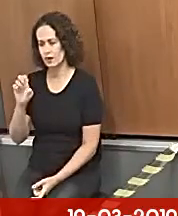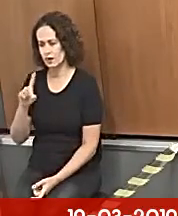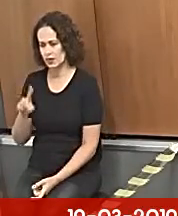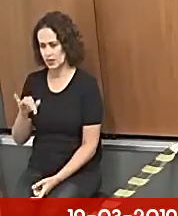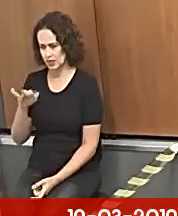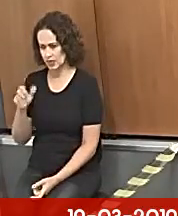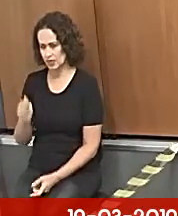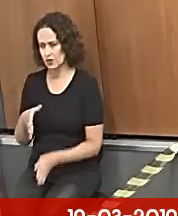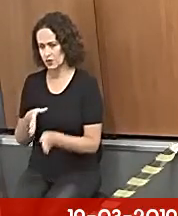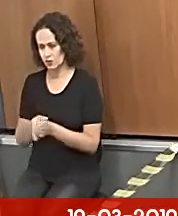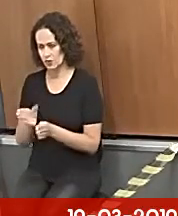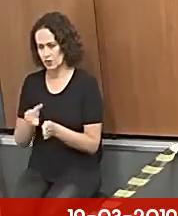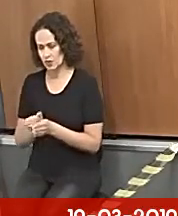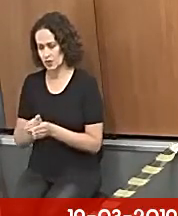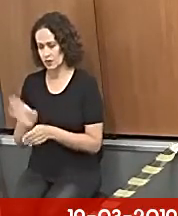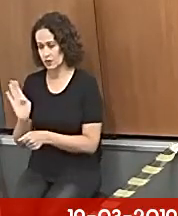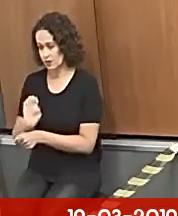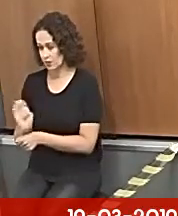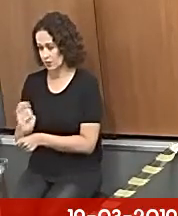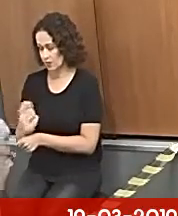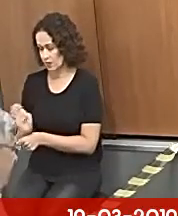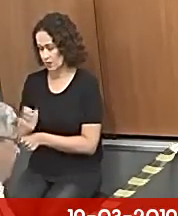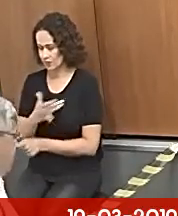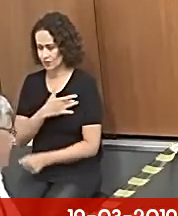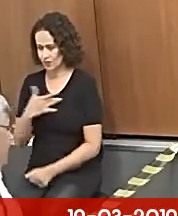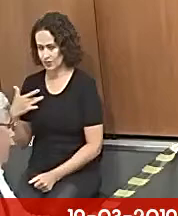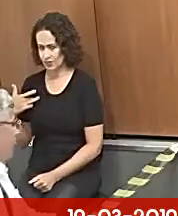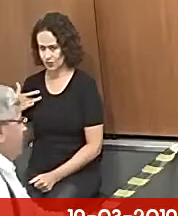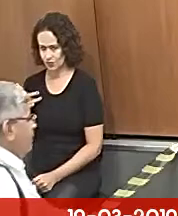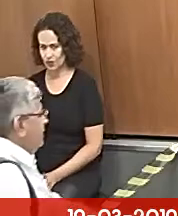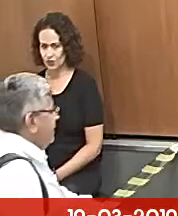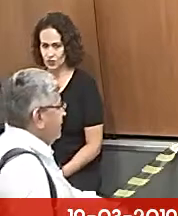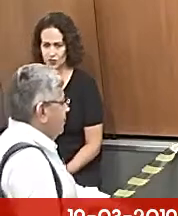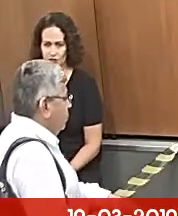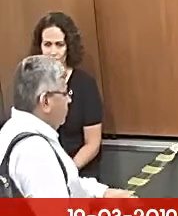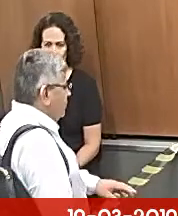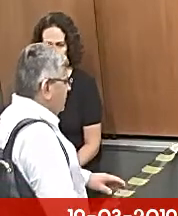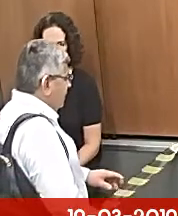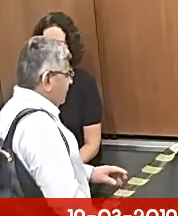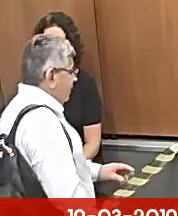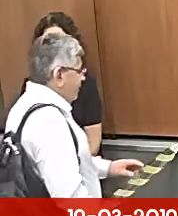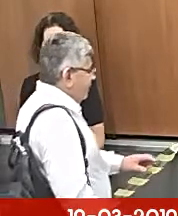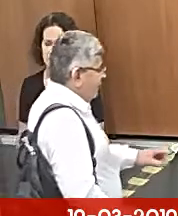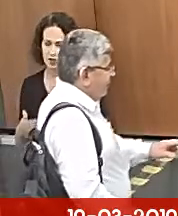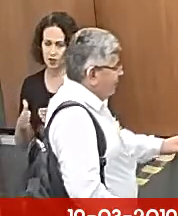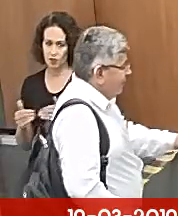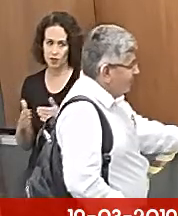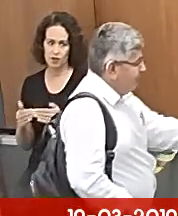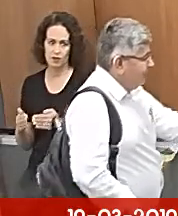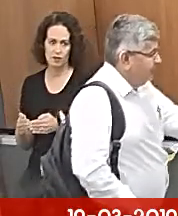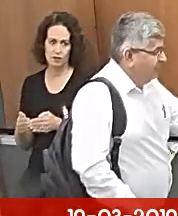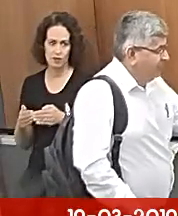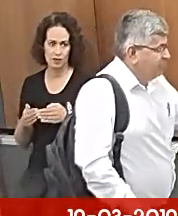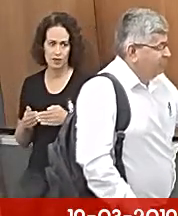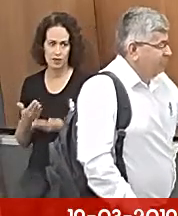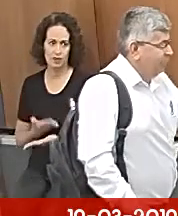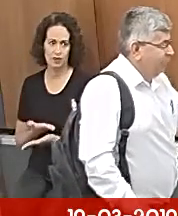saúde vai também poder está conosco ok